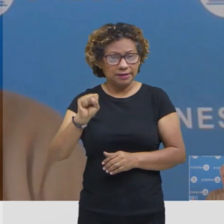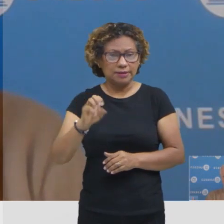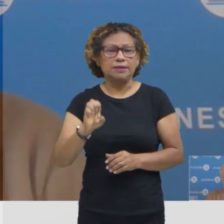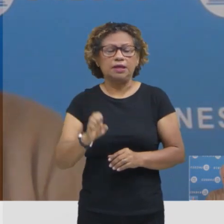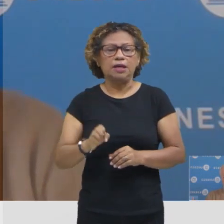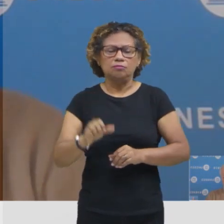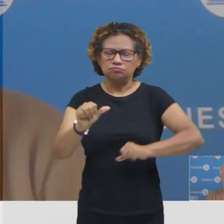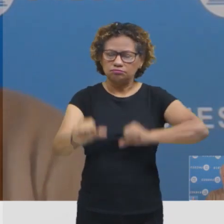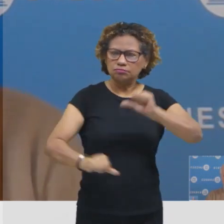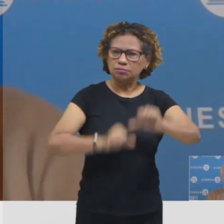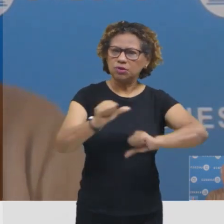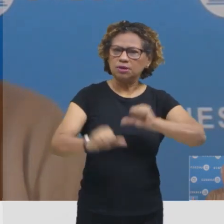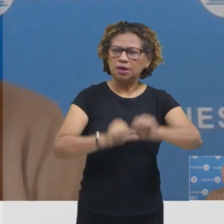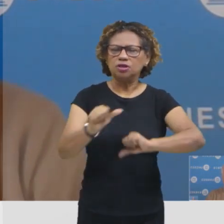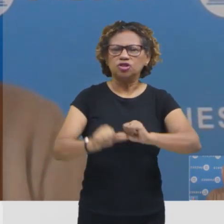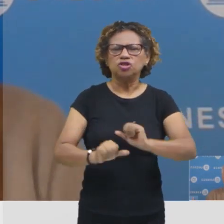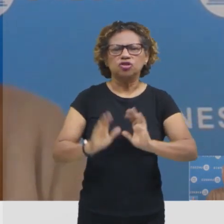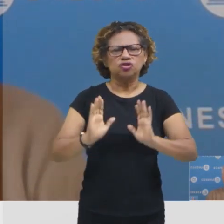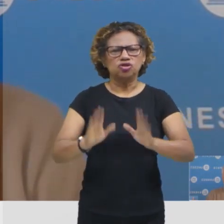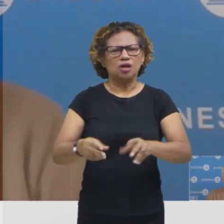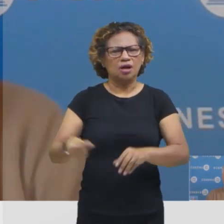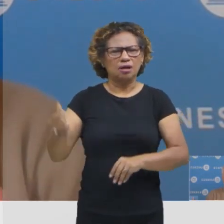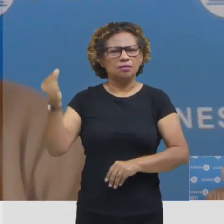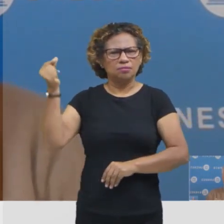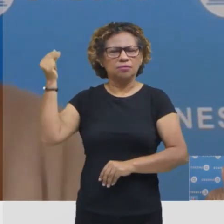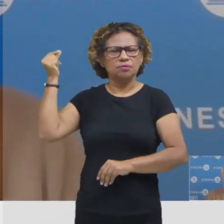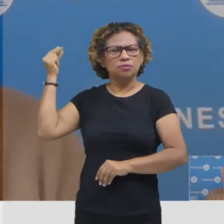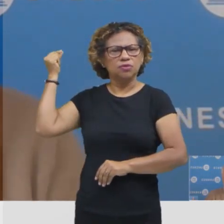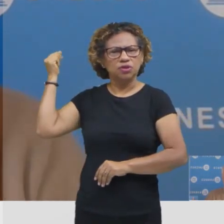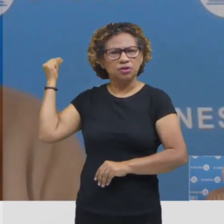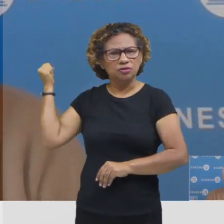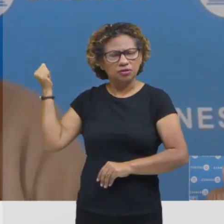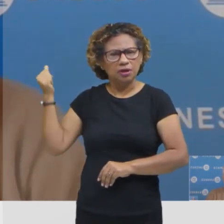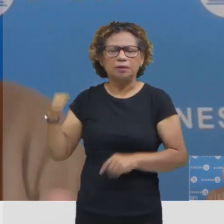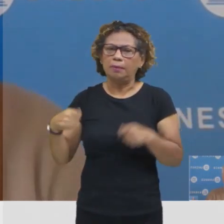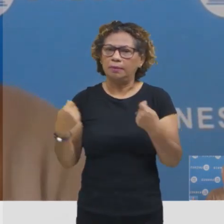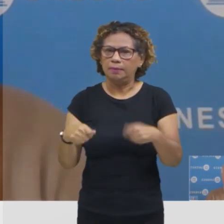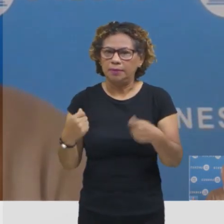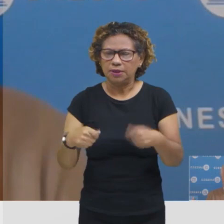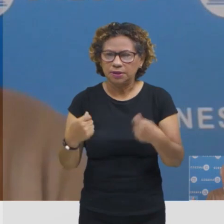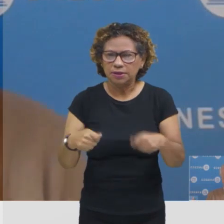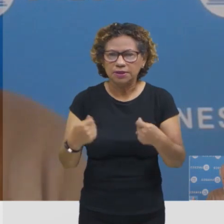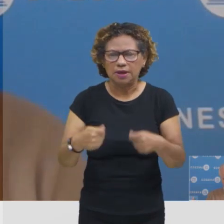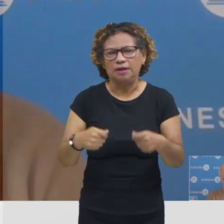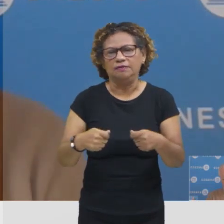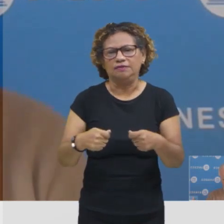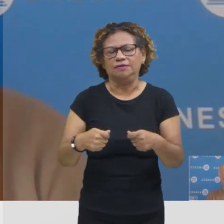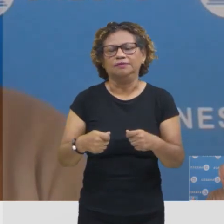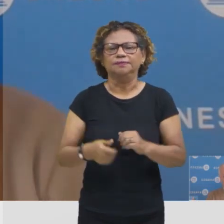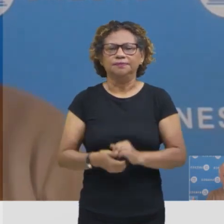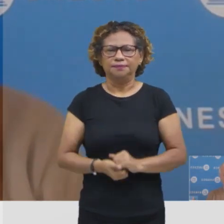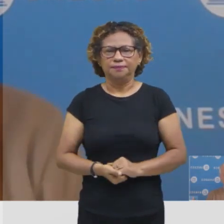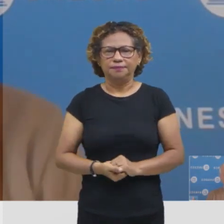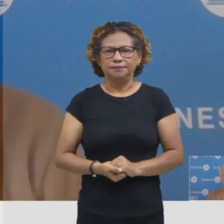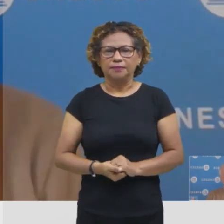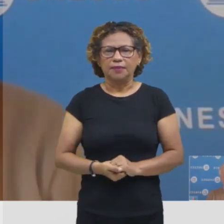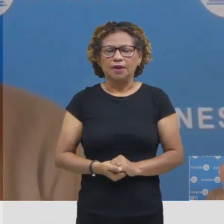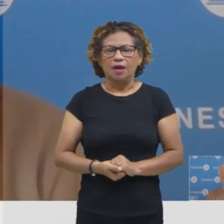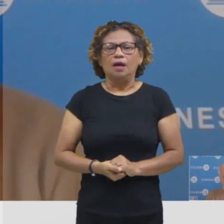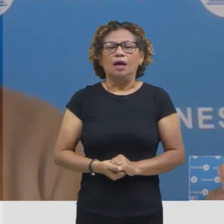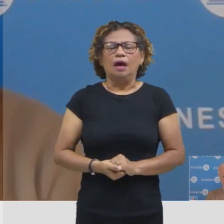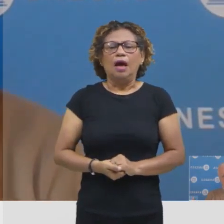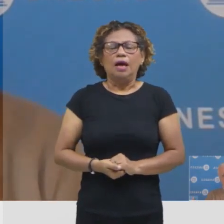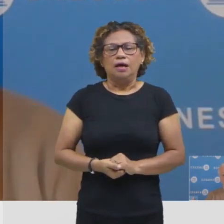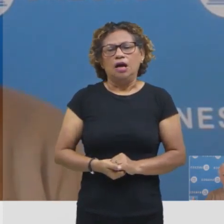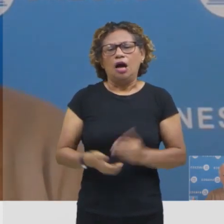de mudança que há muito tempo nós sabíamos que era absolutamente necessário e inevitável. Ora, neste